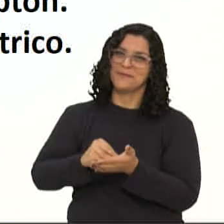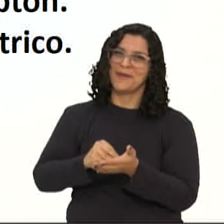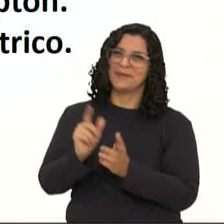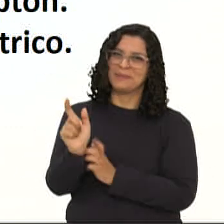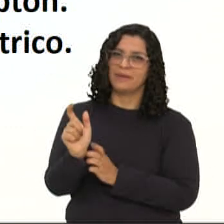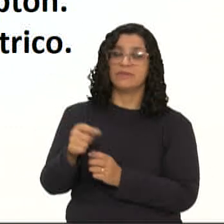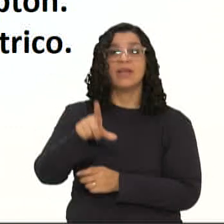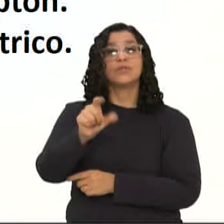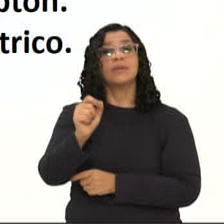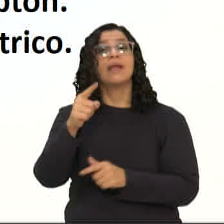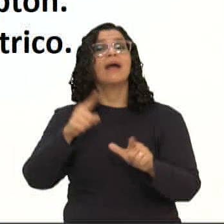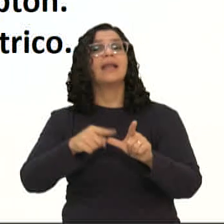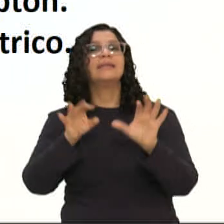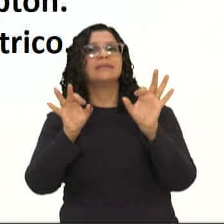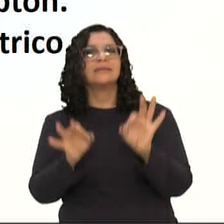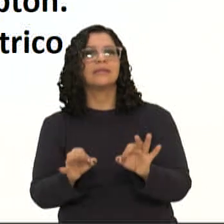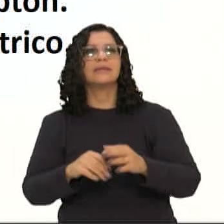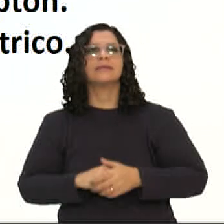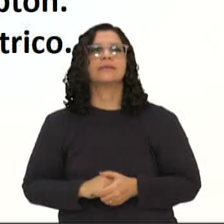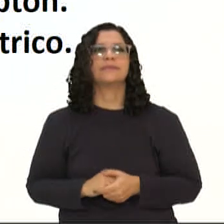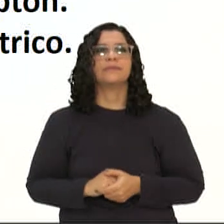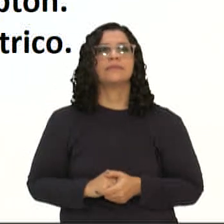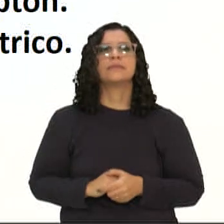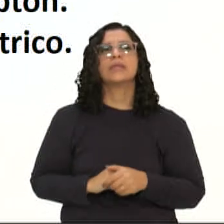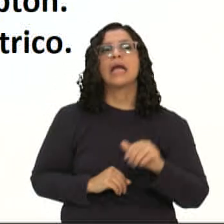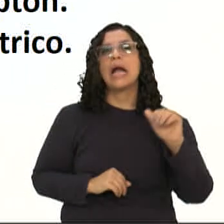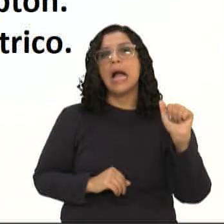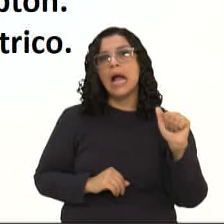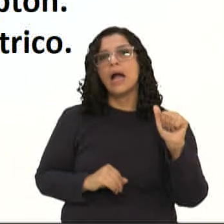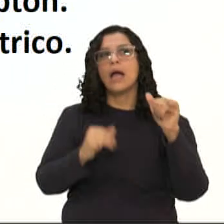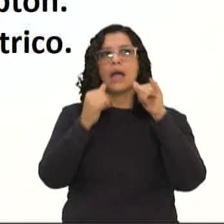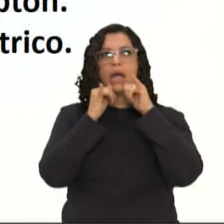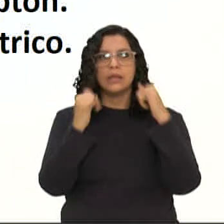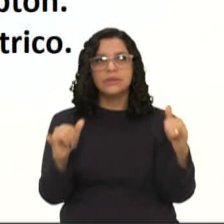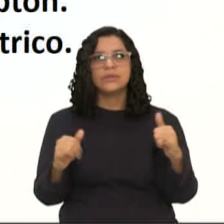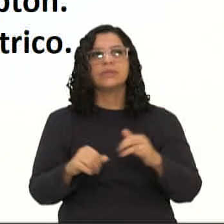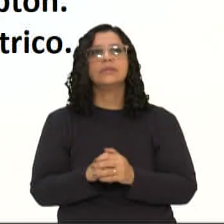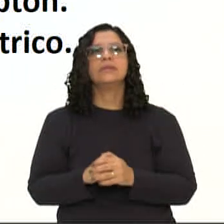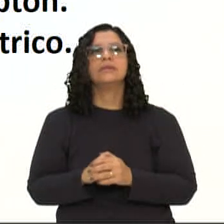a alternativa correta, tá? Então, letra A, corrente elétrica,